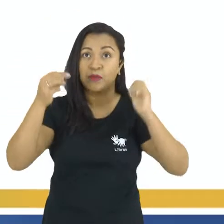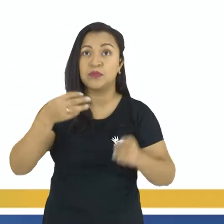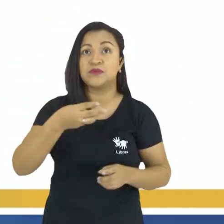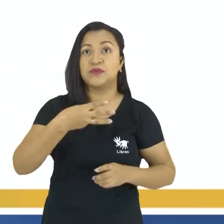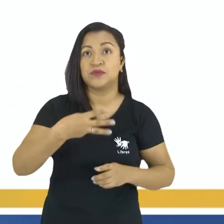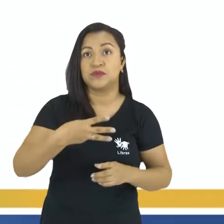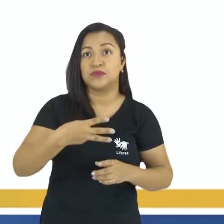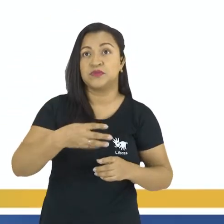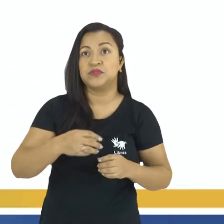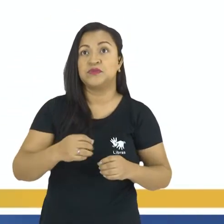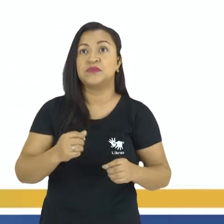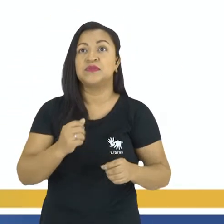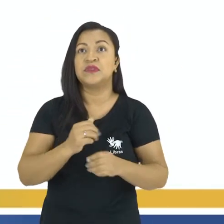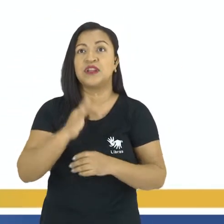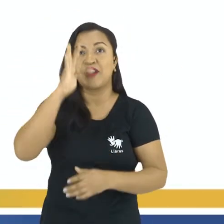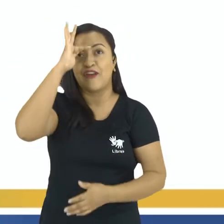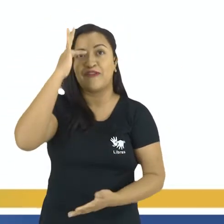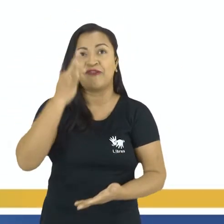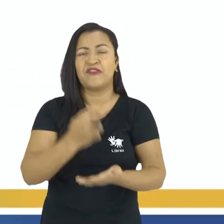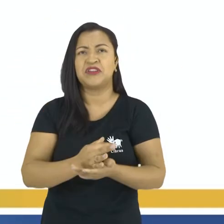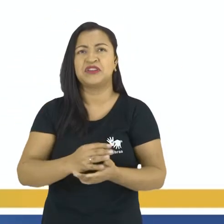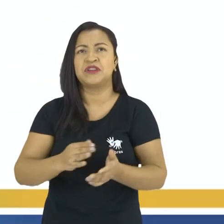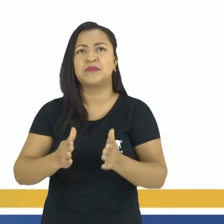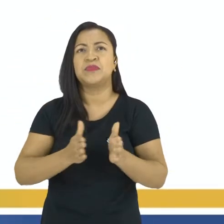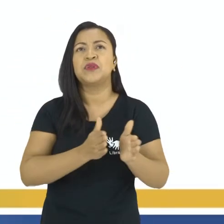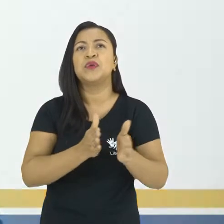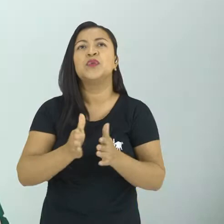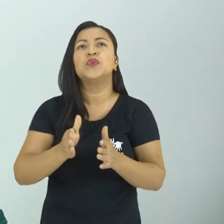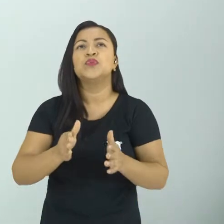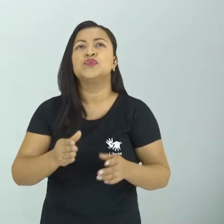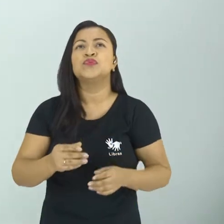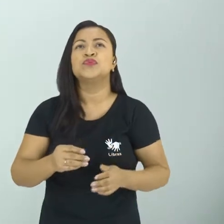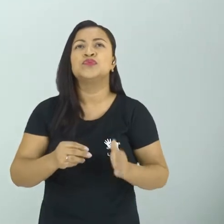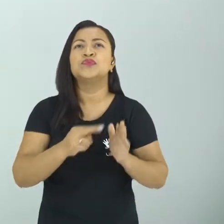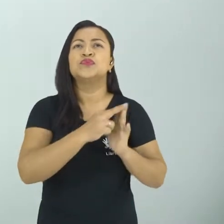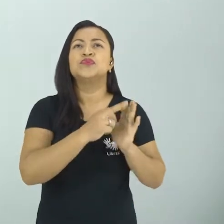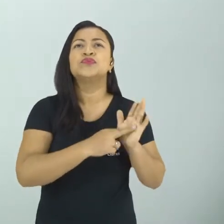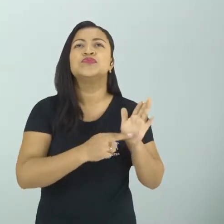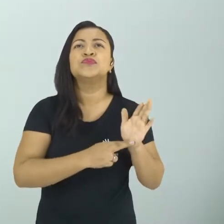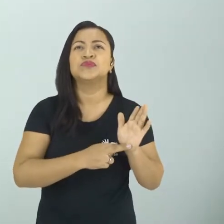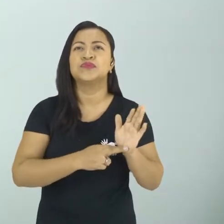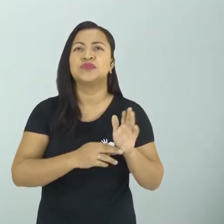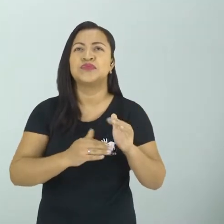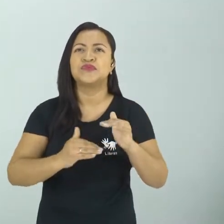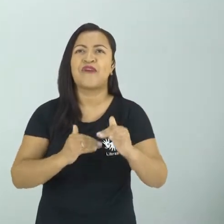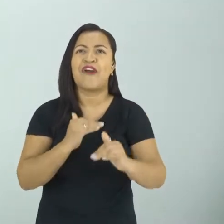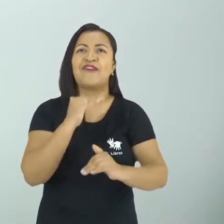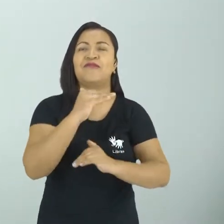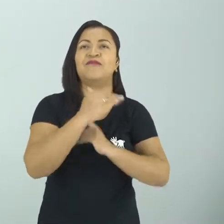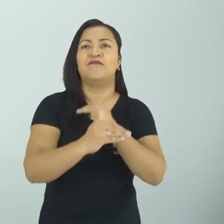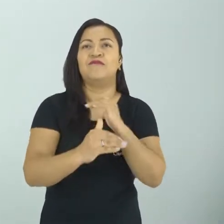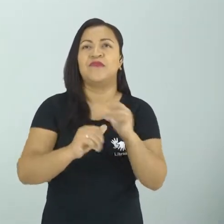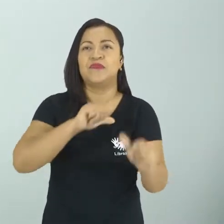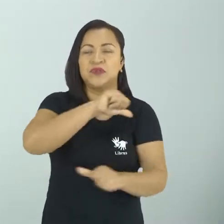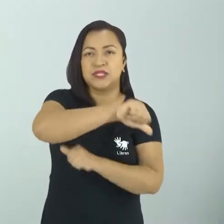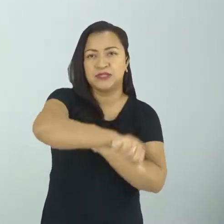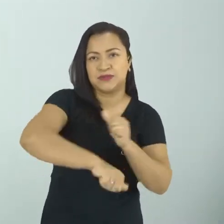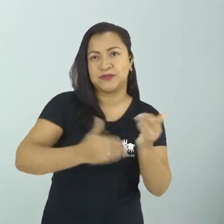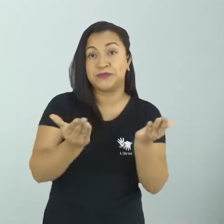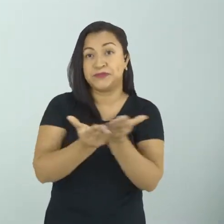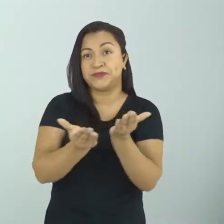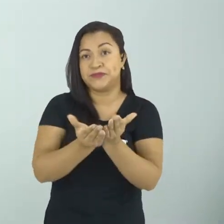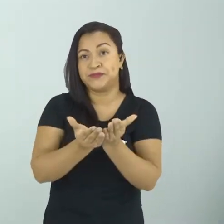avanço da Reforma Protestante. Pessoal, olha só, nós estamos passando no século XVI por essas